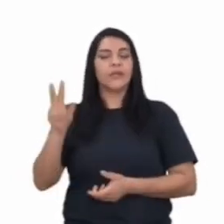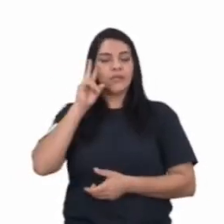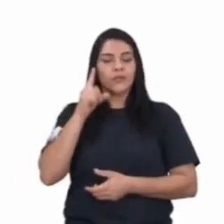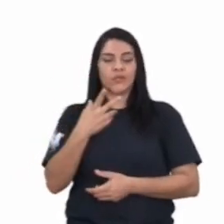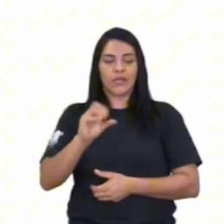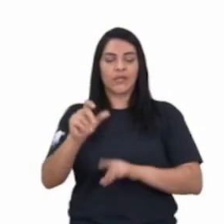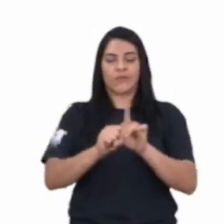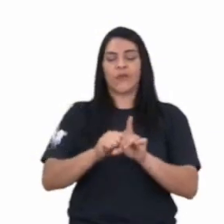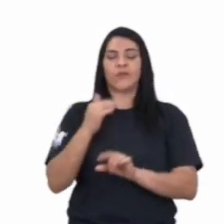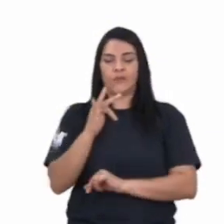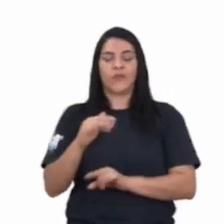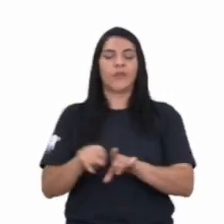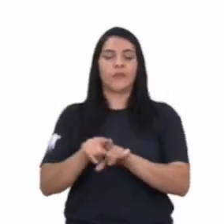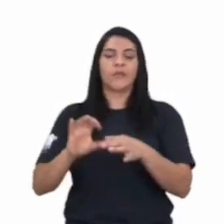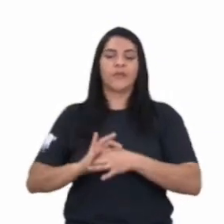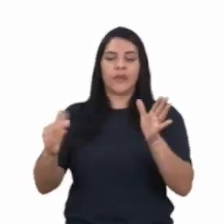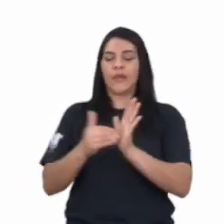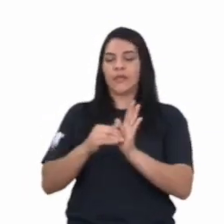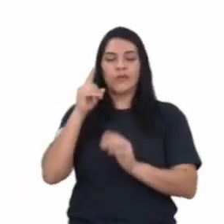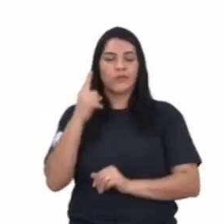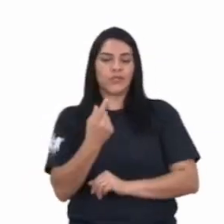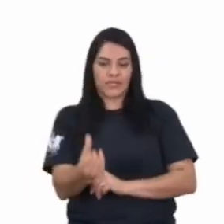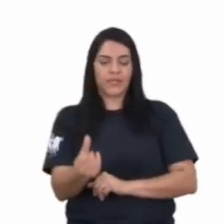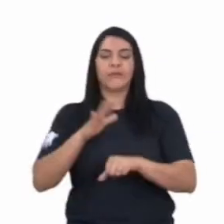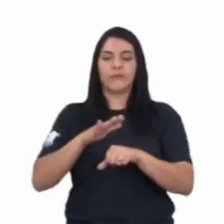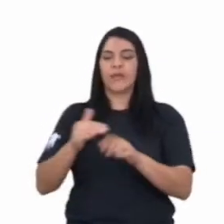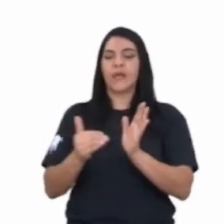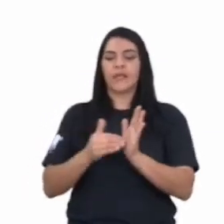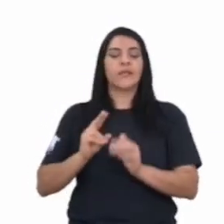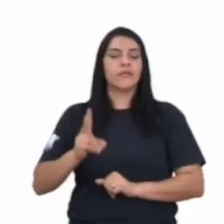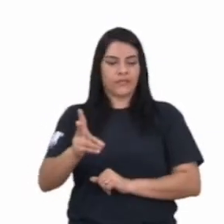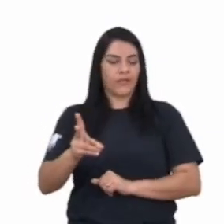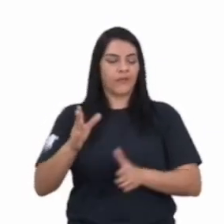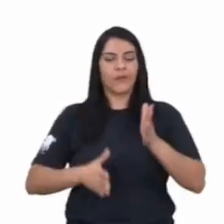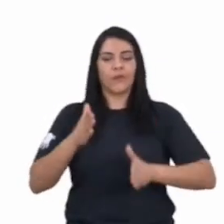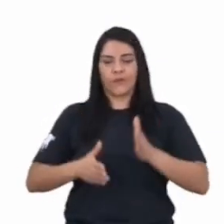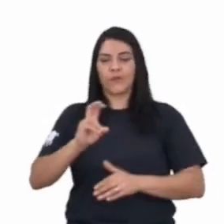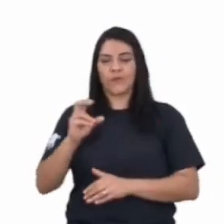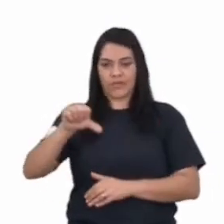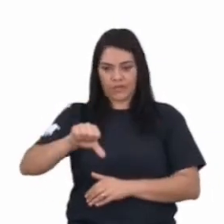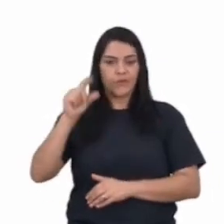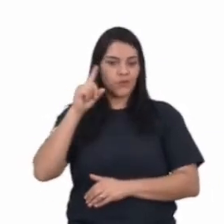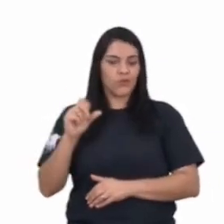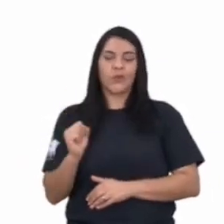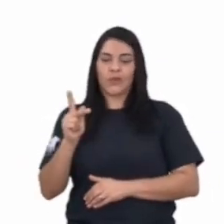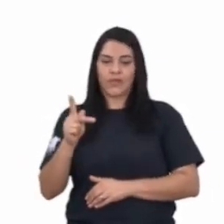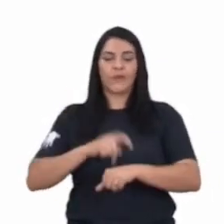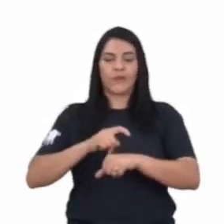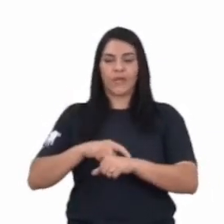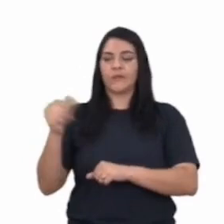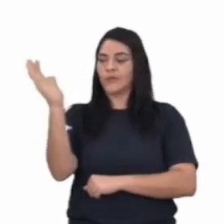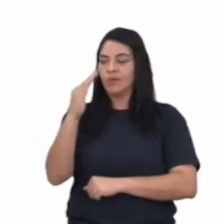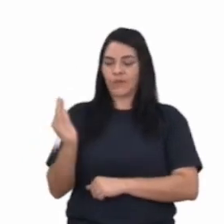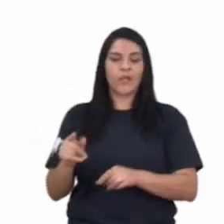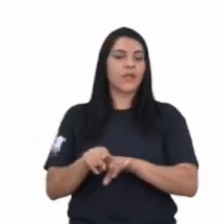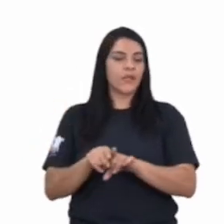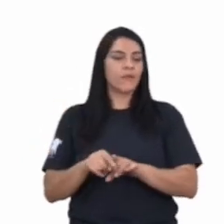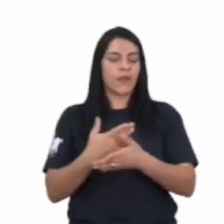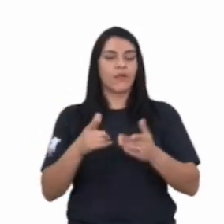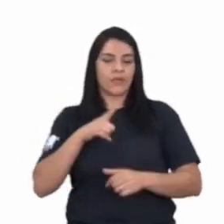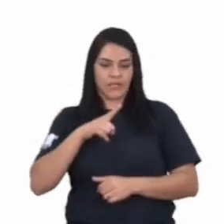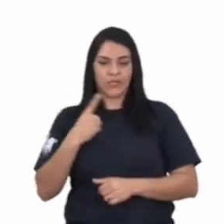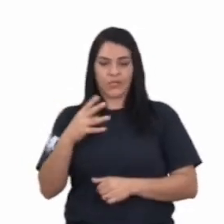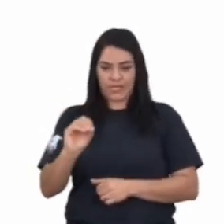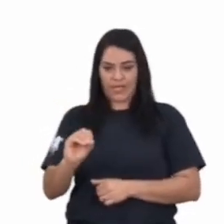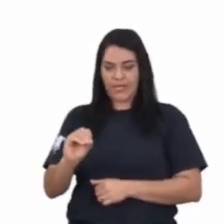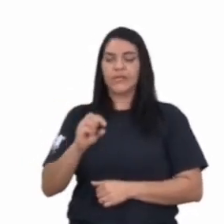né, dia 10 de fevereiro, e ela fica disponível até o dia 16, para ser feita até sempre, o prazo é às 11h59 daquele dia, tá? Horário de Brasília. A diagnóstica a gente libera no dia 10 de